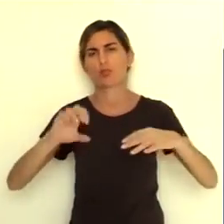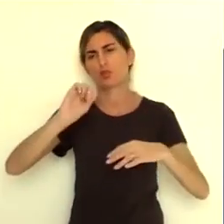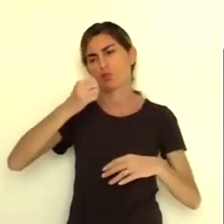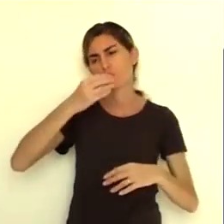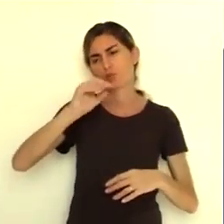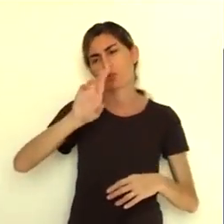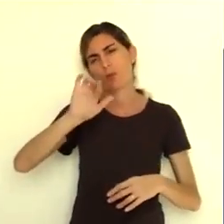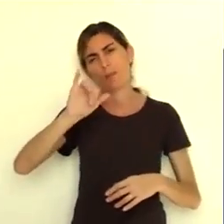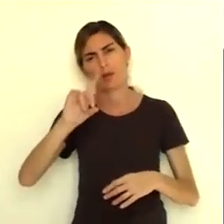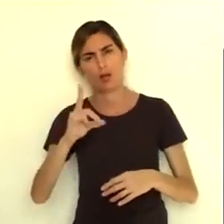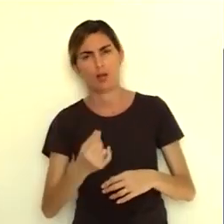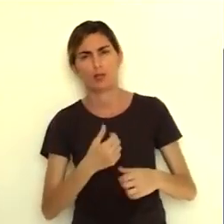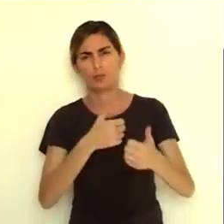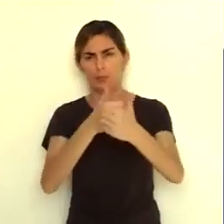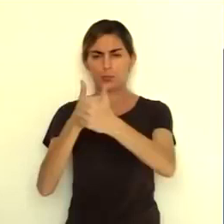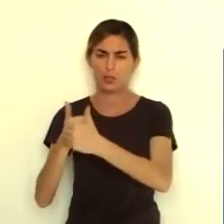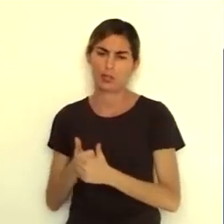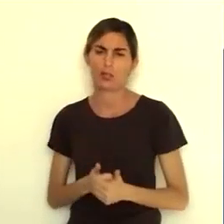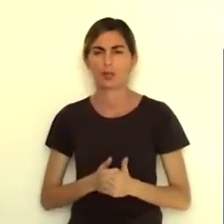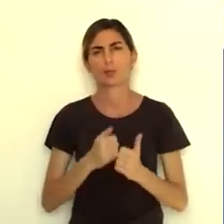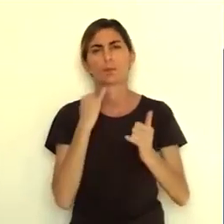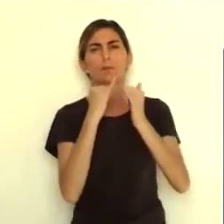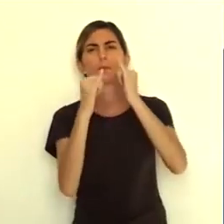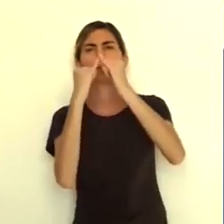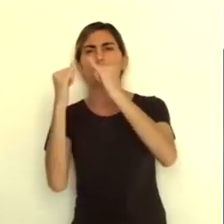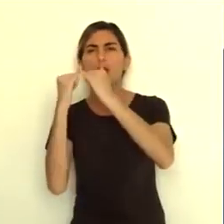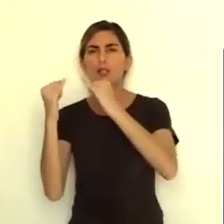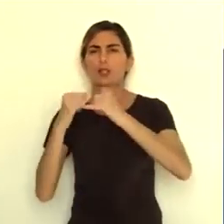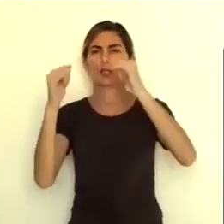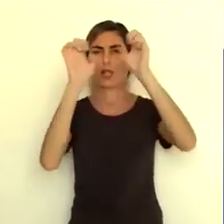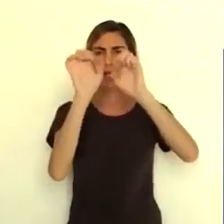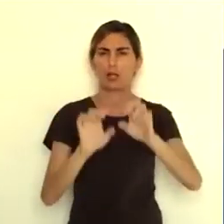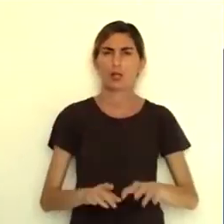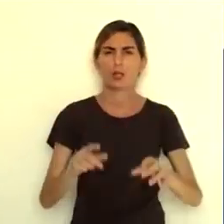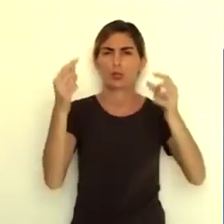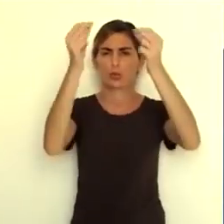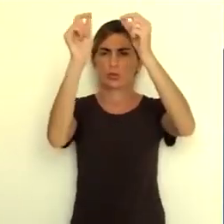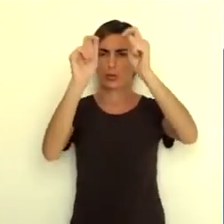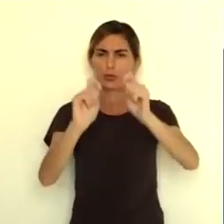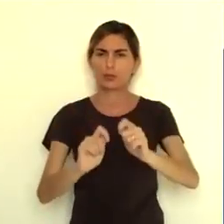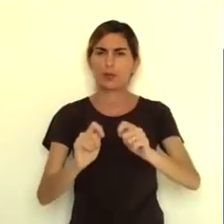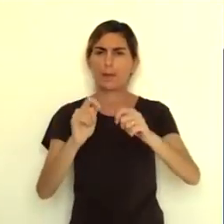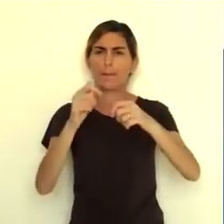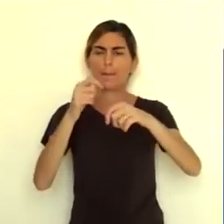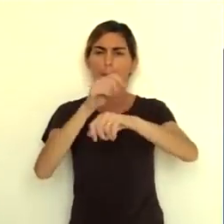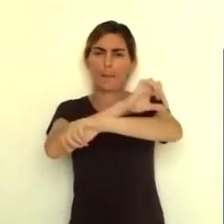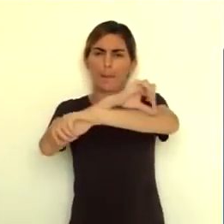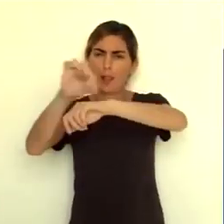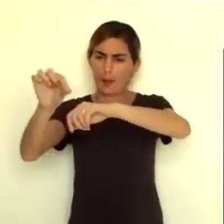exemplo, eles se aproximavam muito da arquitetura